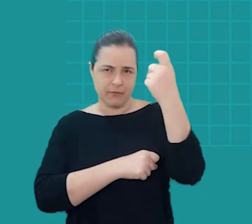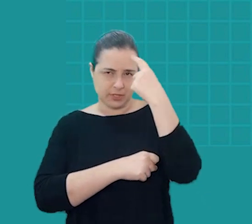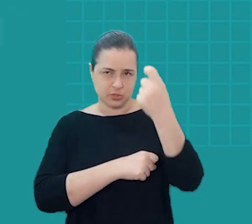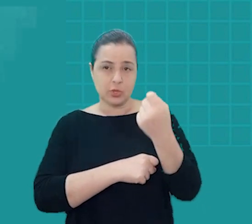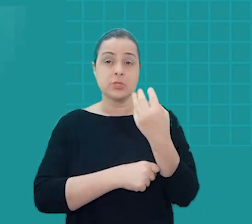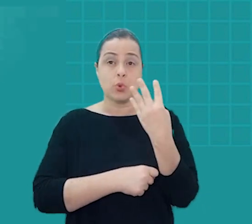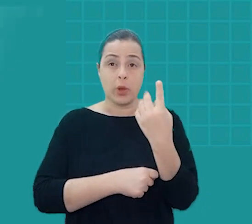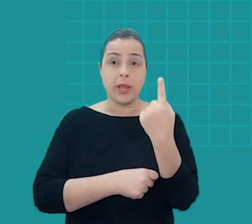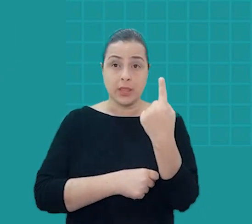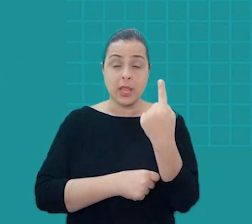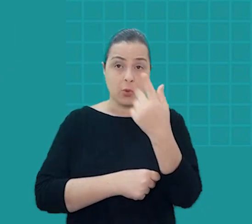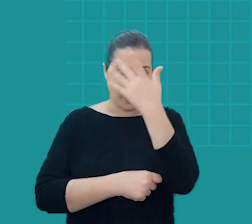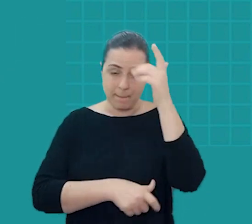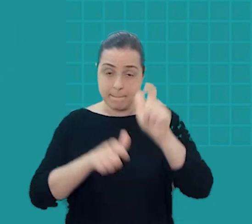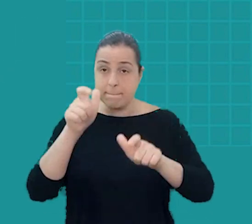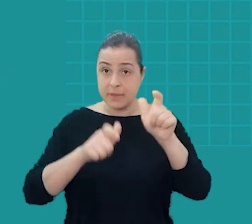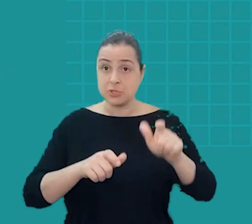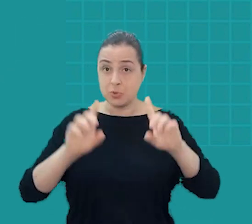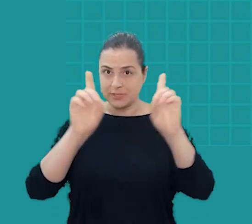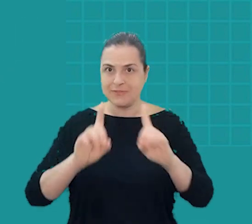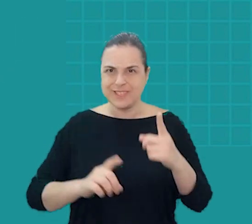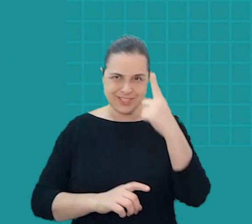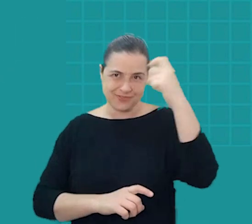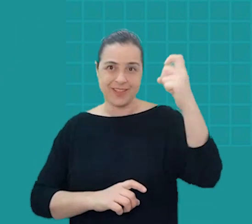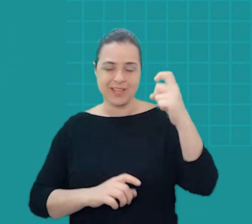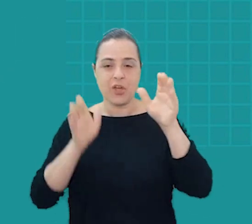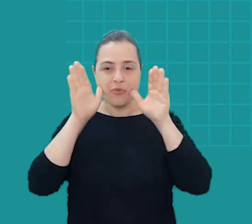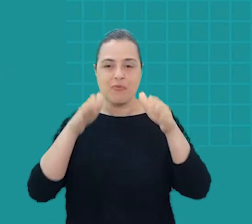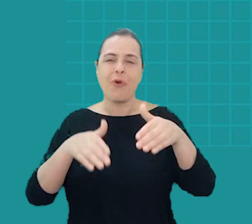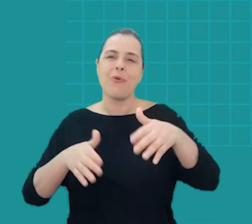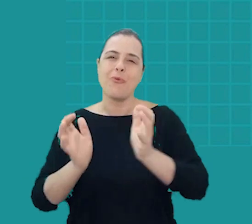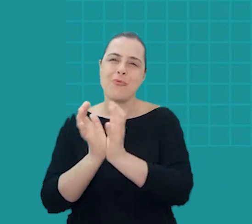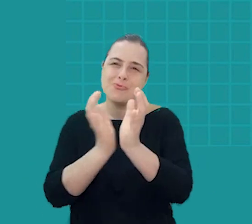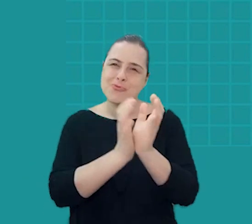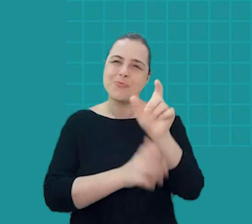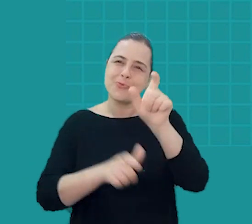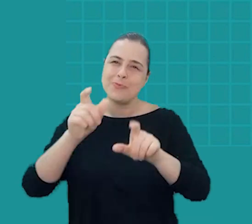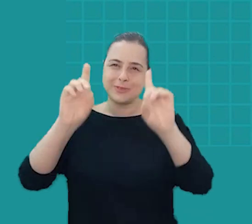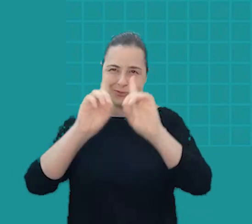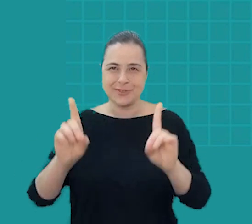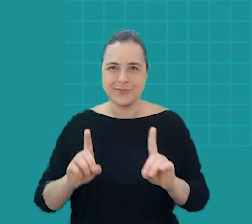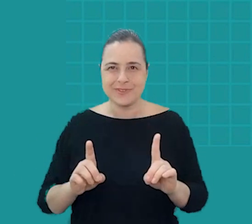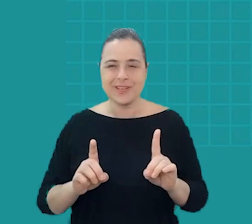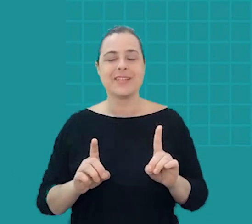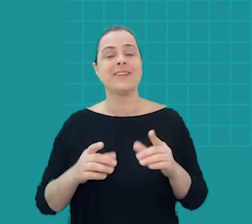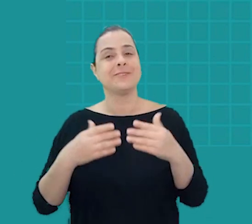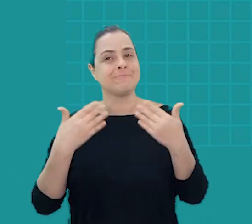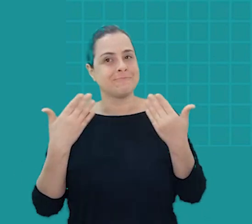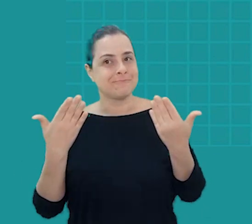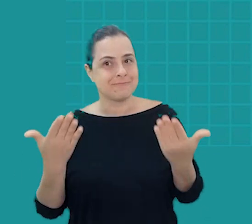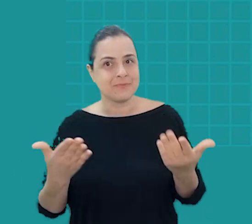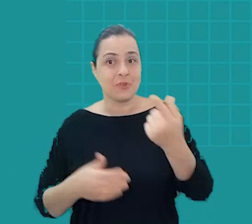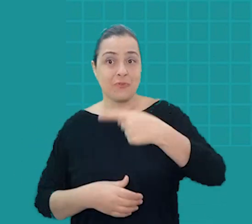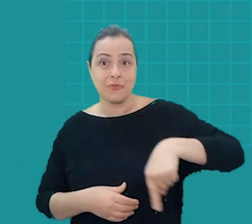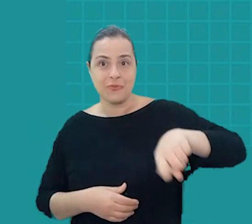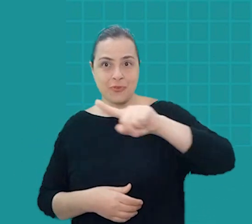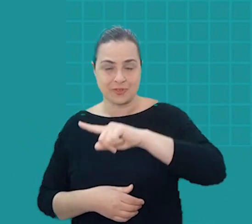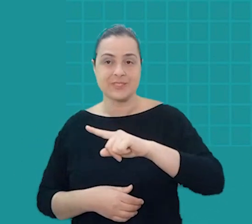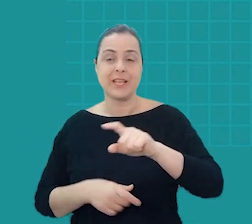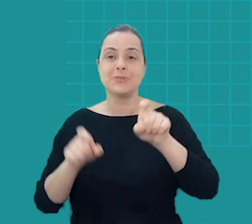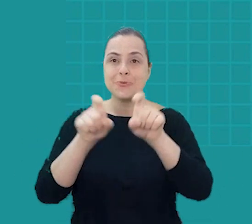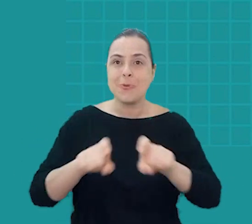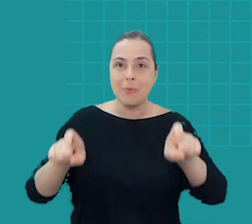da surdez, principalmente comunicação. E uma pandemia deu uma atrapalhada